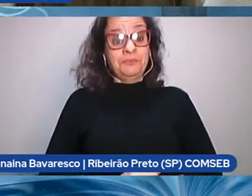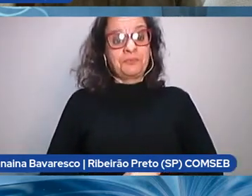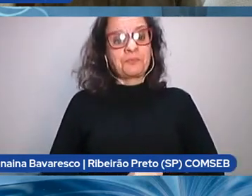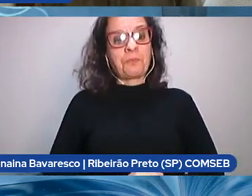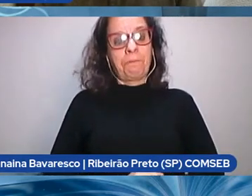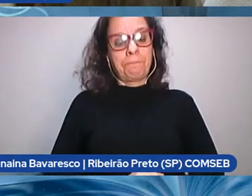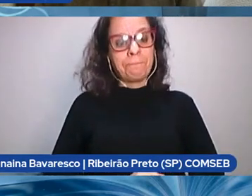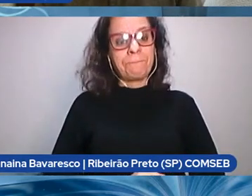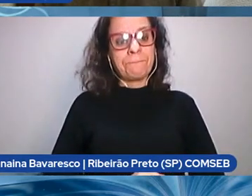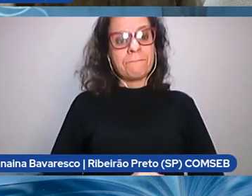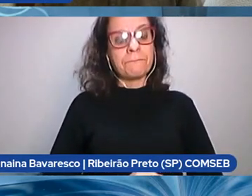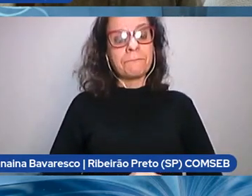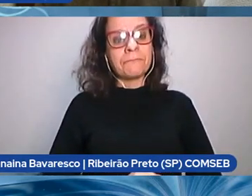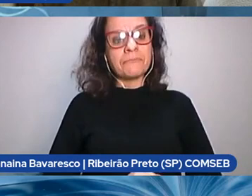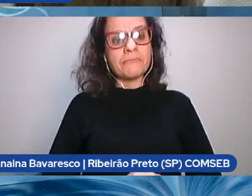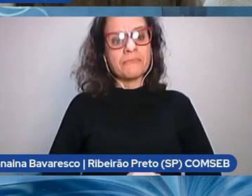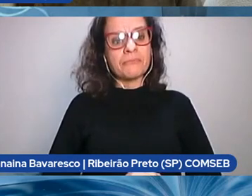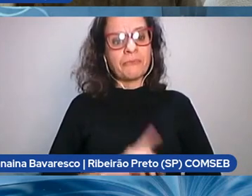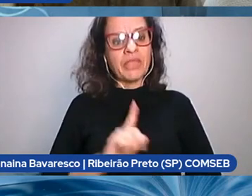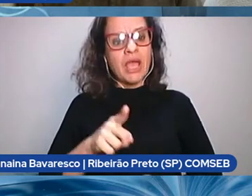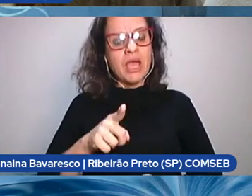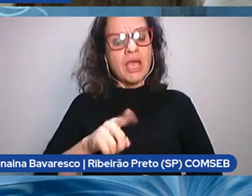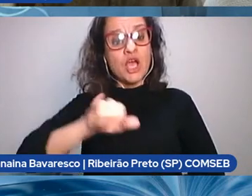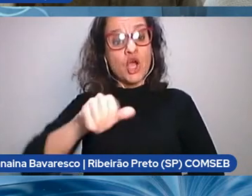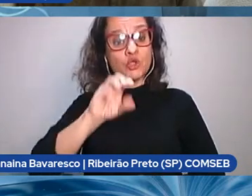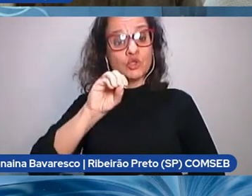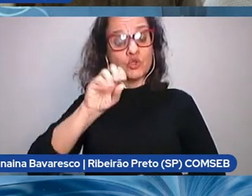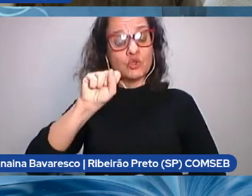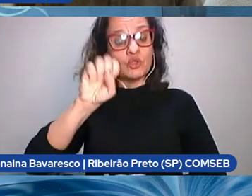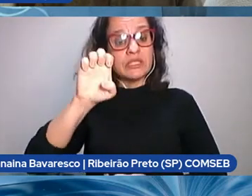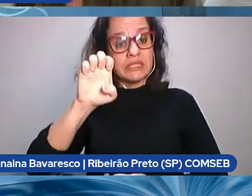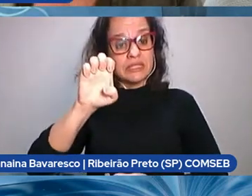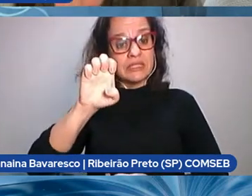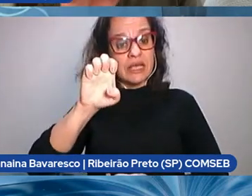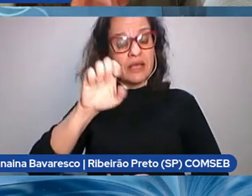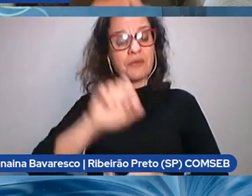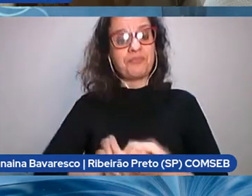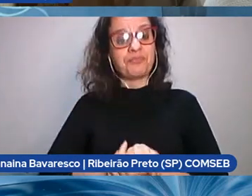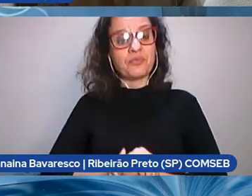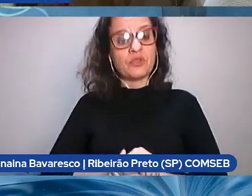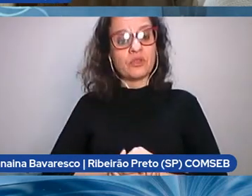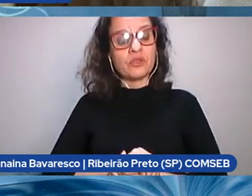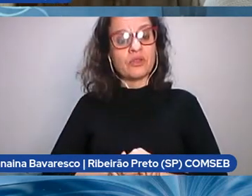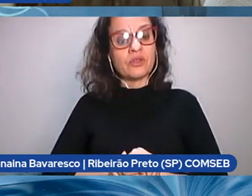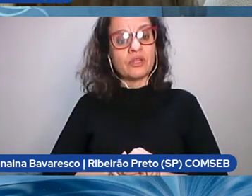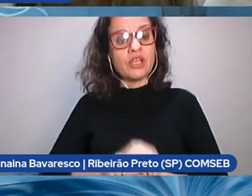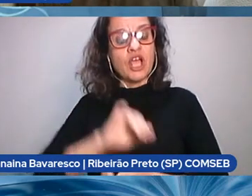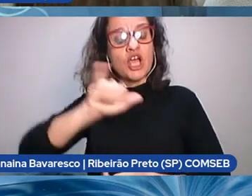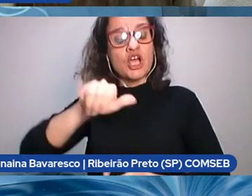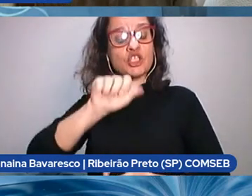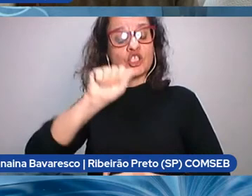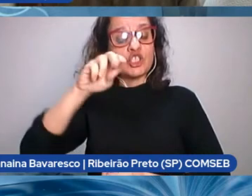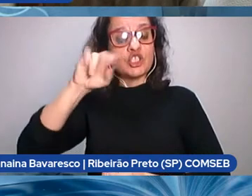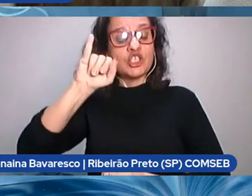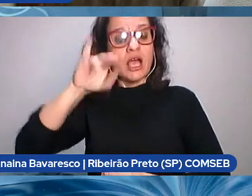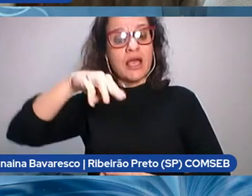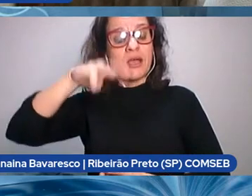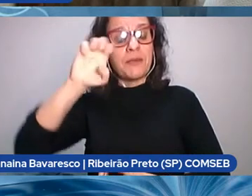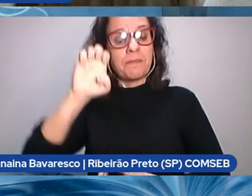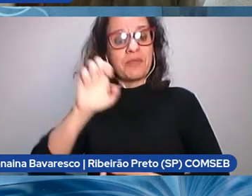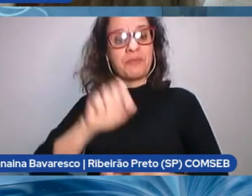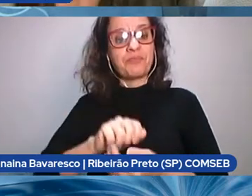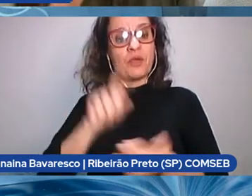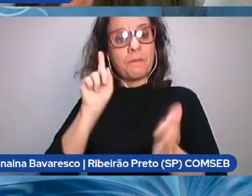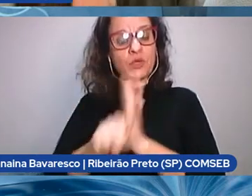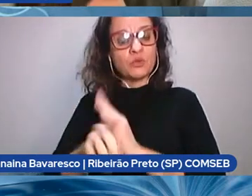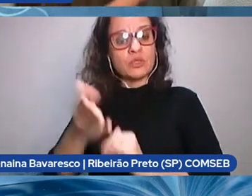Isto. Para o José Alberto, o Jaime Magalhães perguntou, ainda na semana passada, como entender a